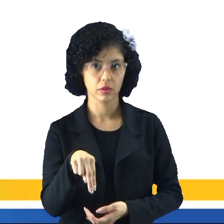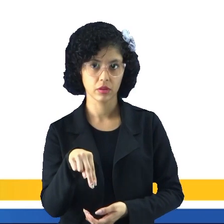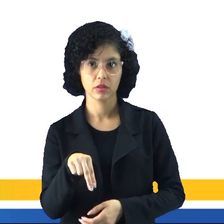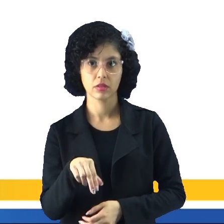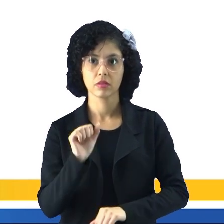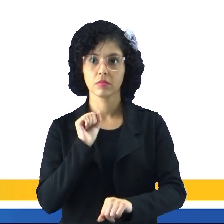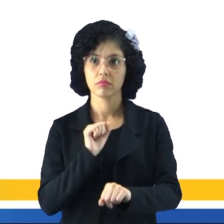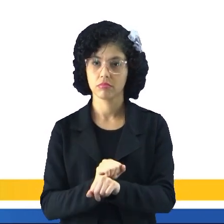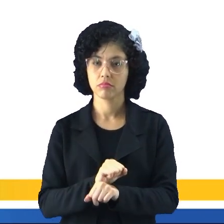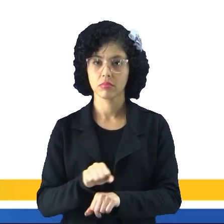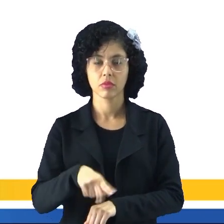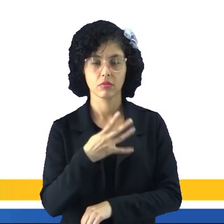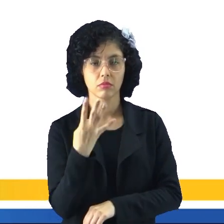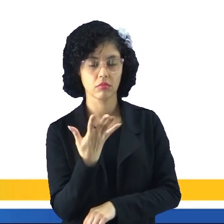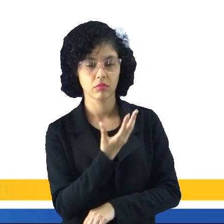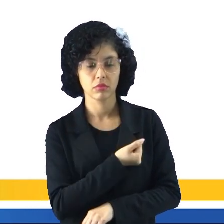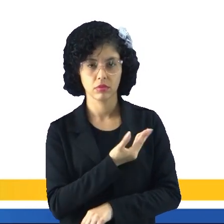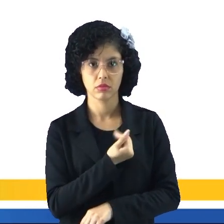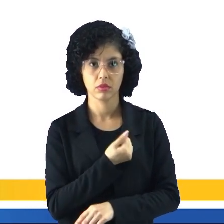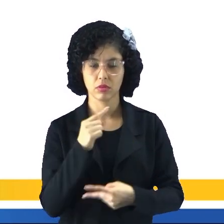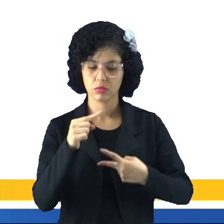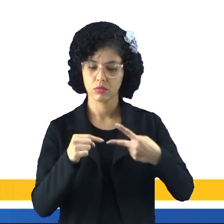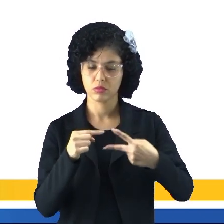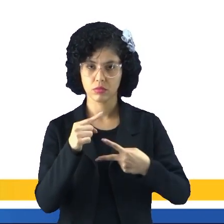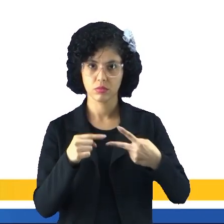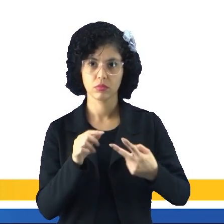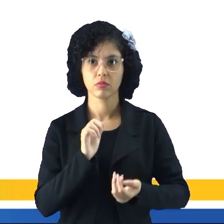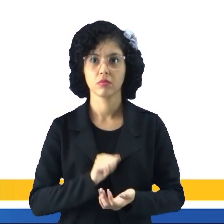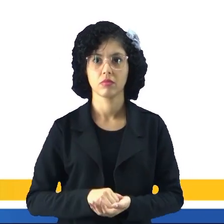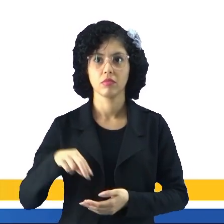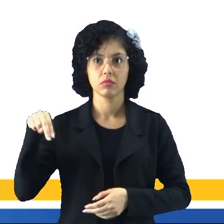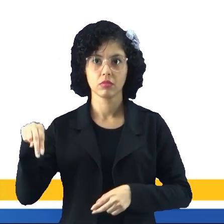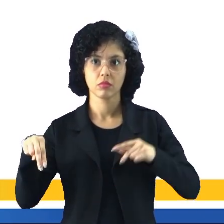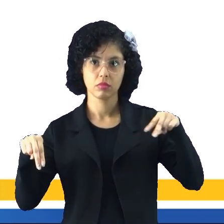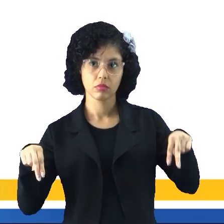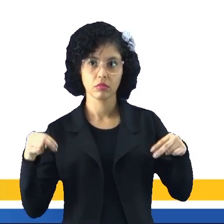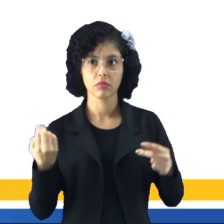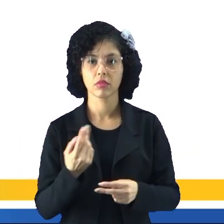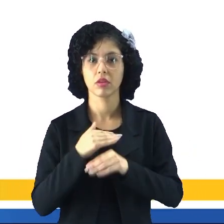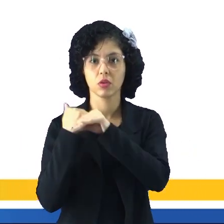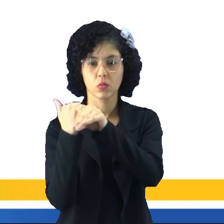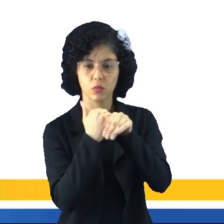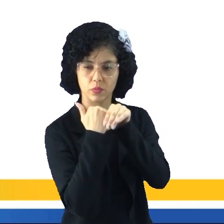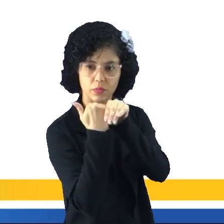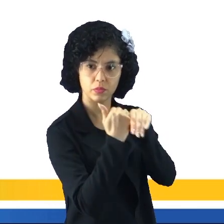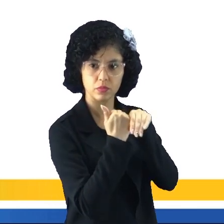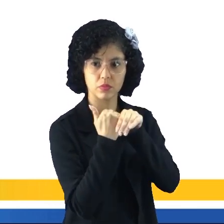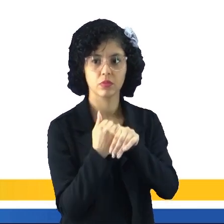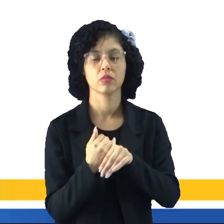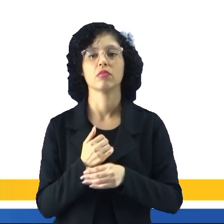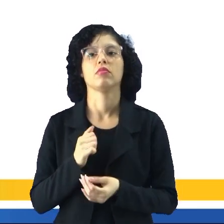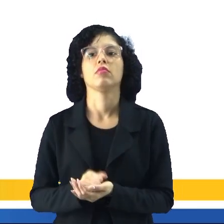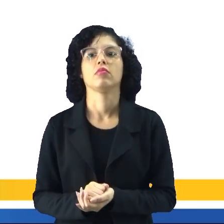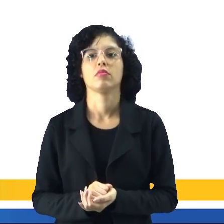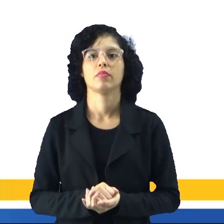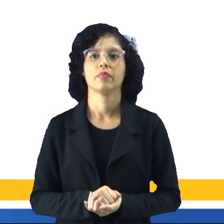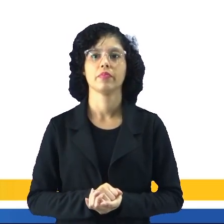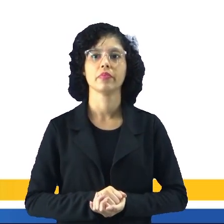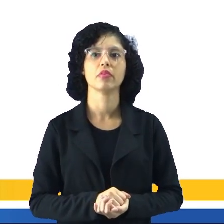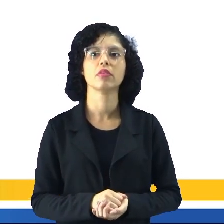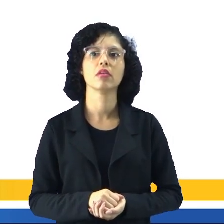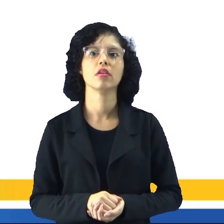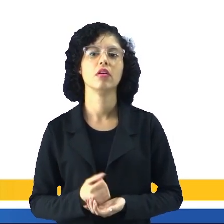a mesma quantidade de prótons e a mesma quantidade de elétrons. Então, ele não vai estar eletrizado, ele vai estar